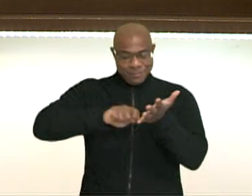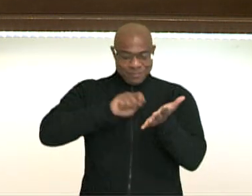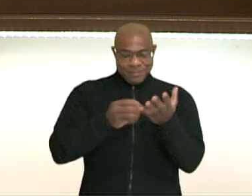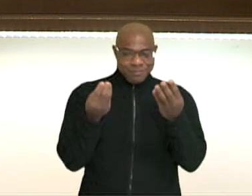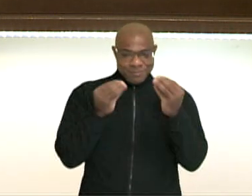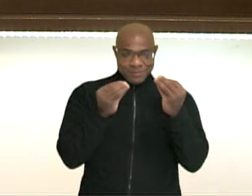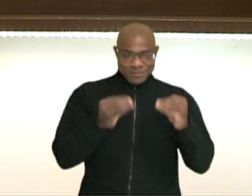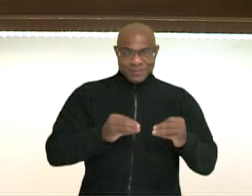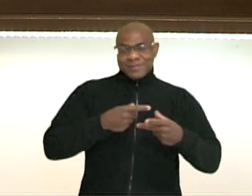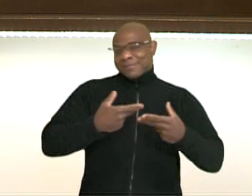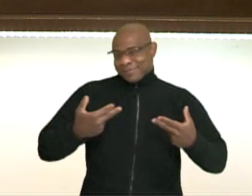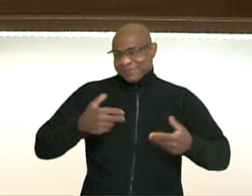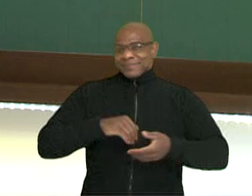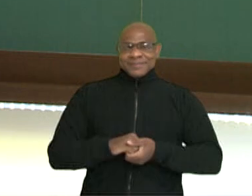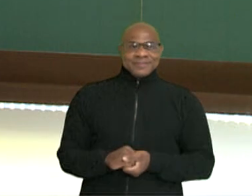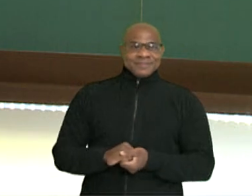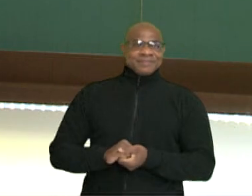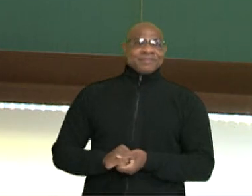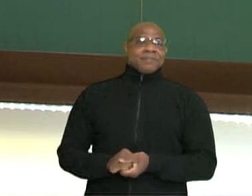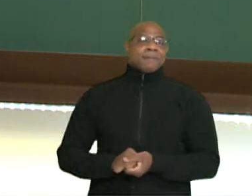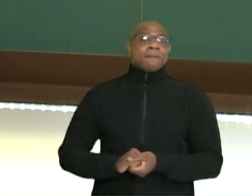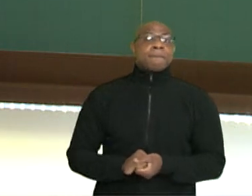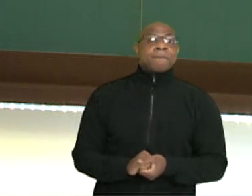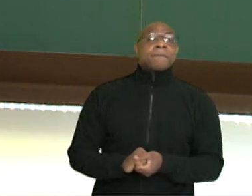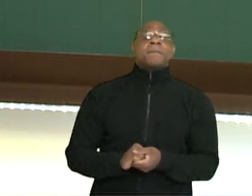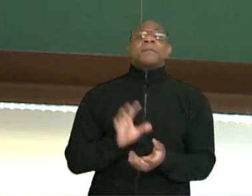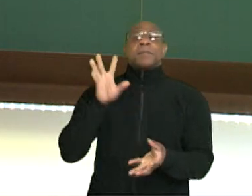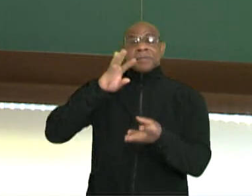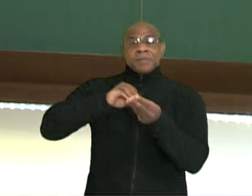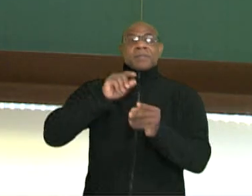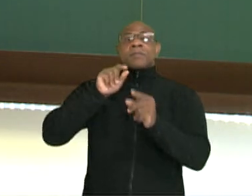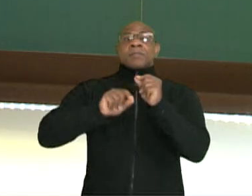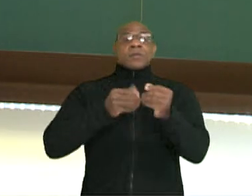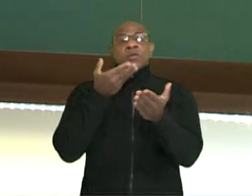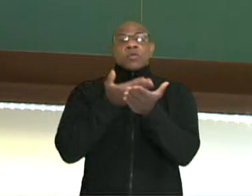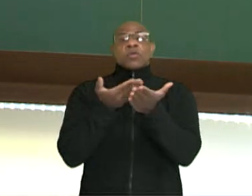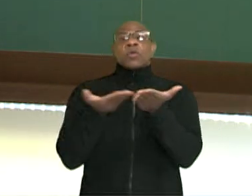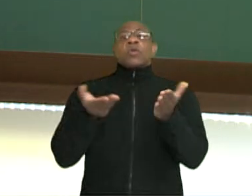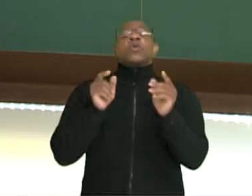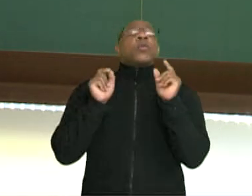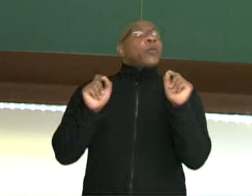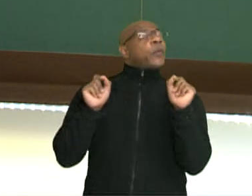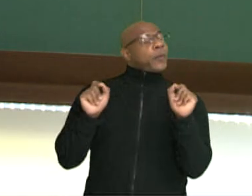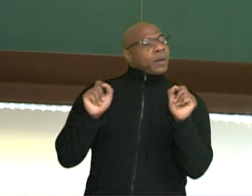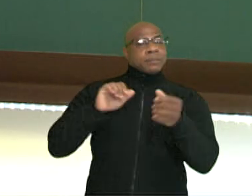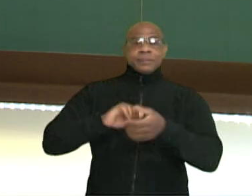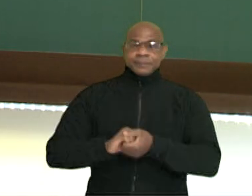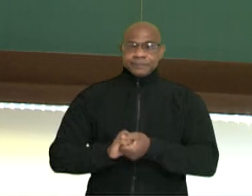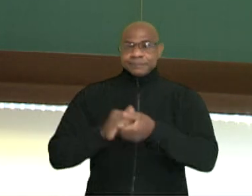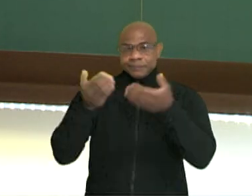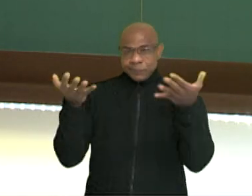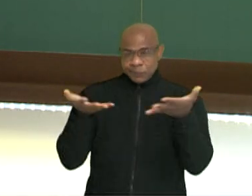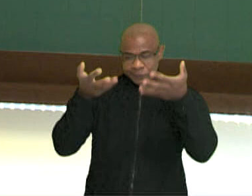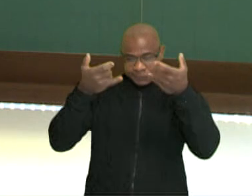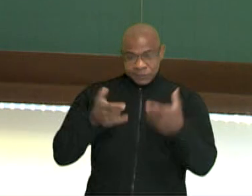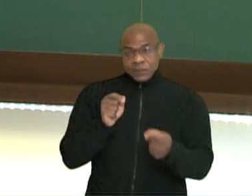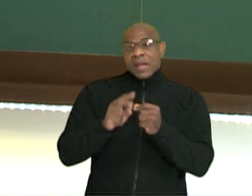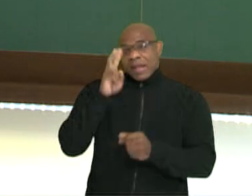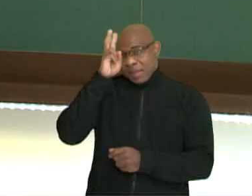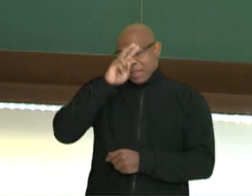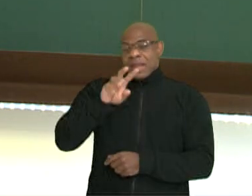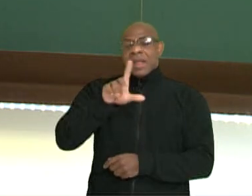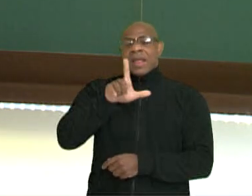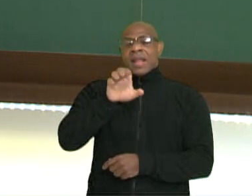as lendas indígenas. Muito bem. Então, retomando, né, o que a gente viu na aula de hoje? Então, nessa aula falamos sobre as